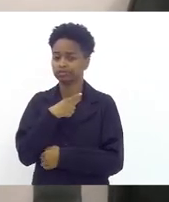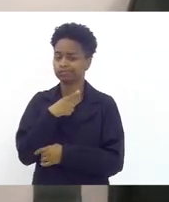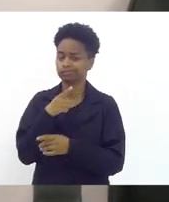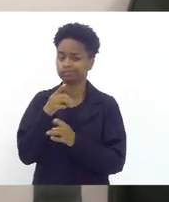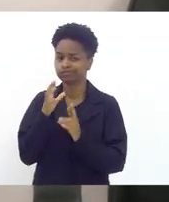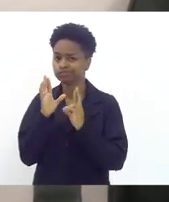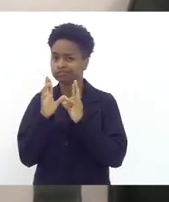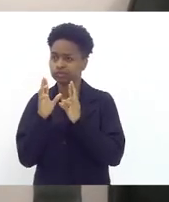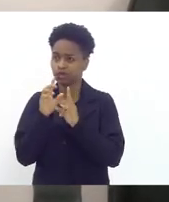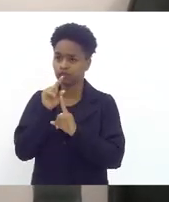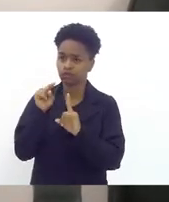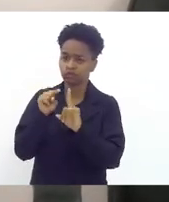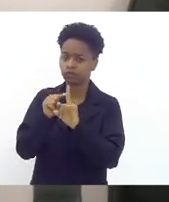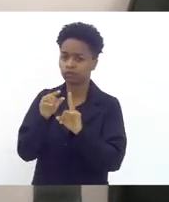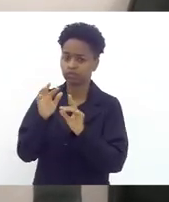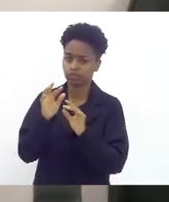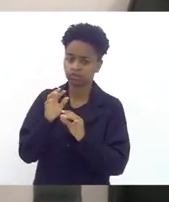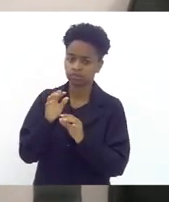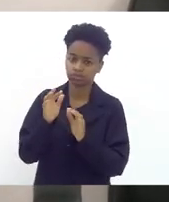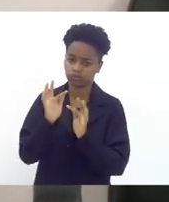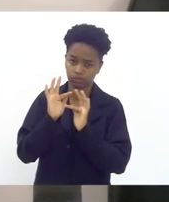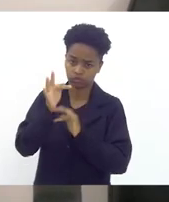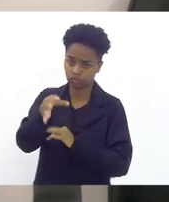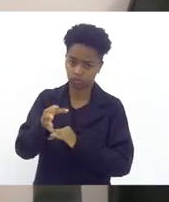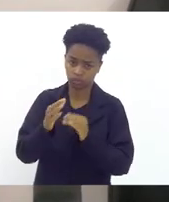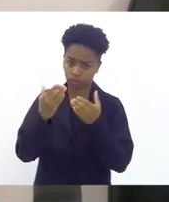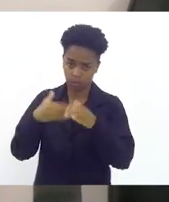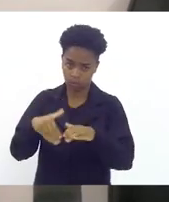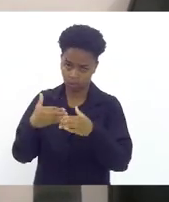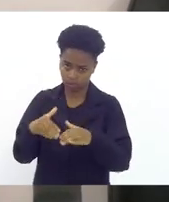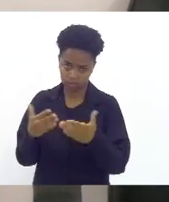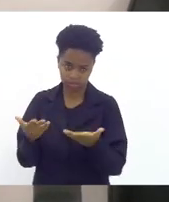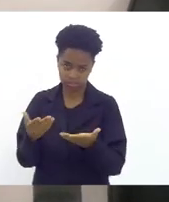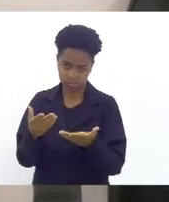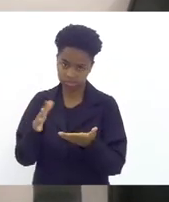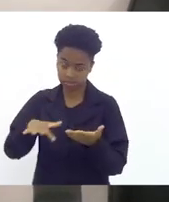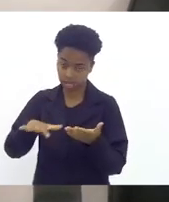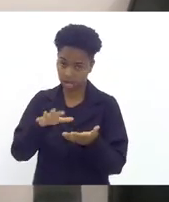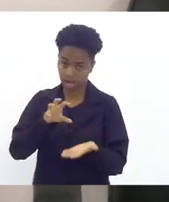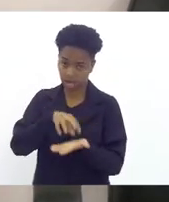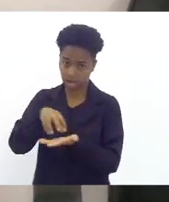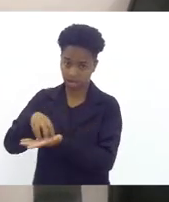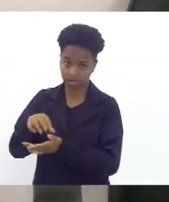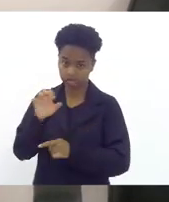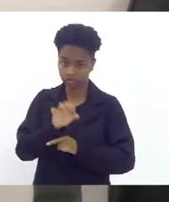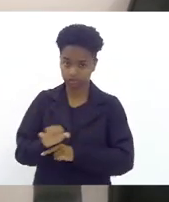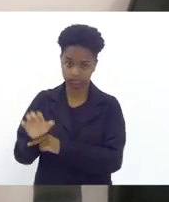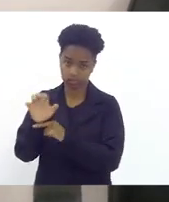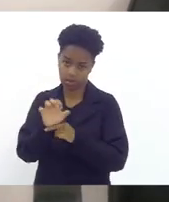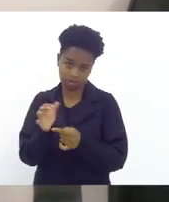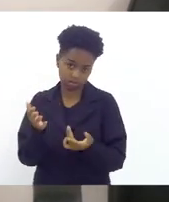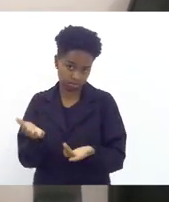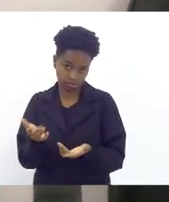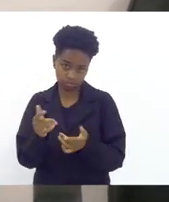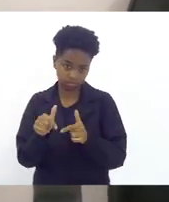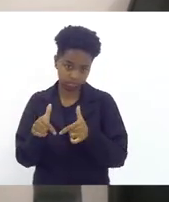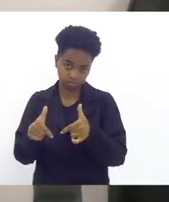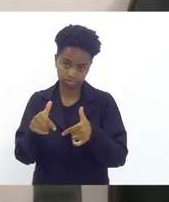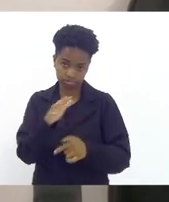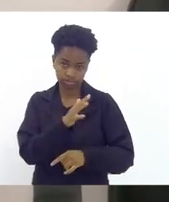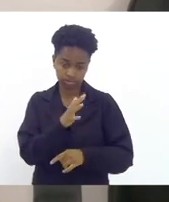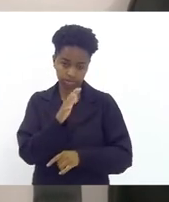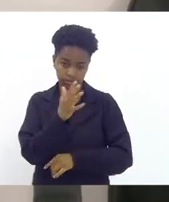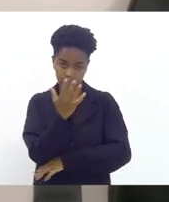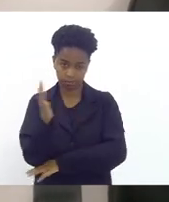é de concurso público é para os órgãos estaduais que atuam na área ambiental